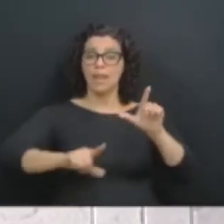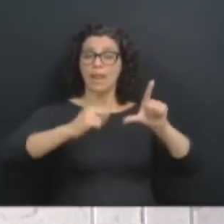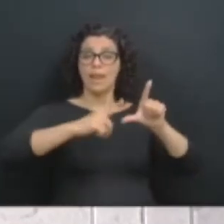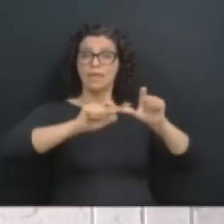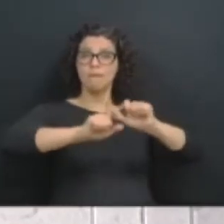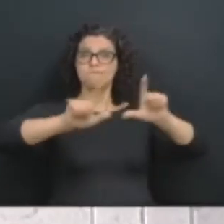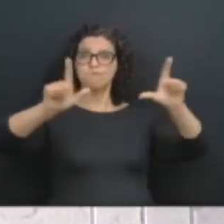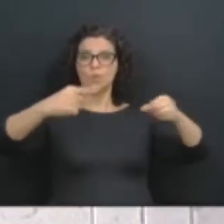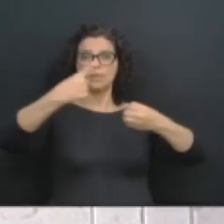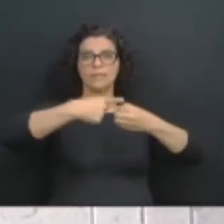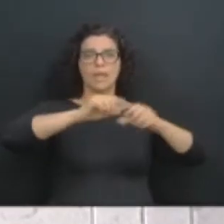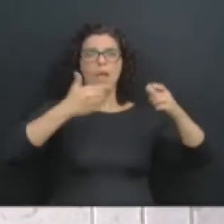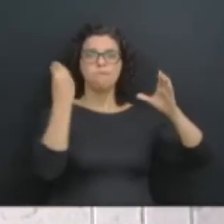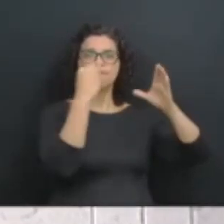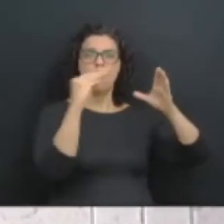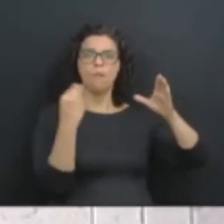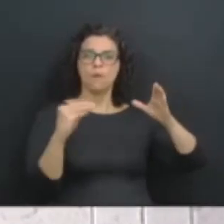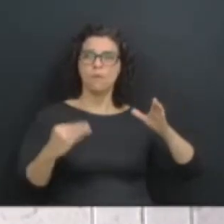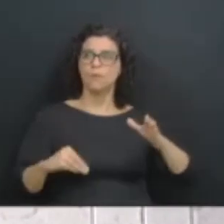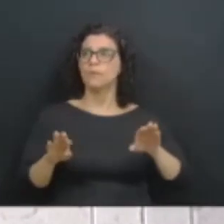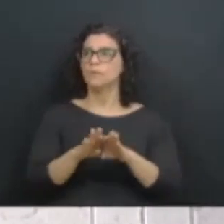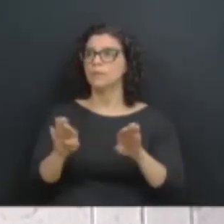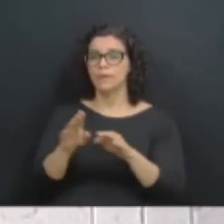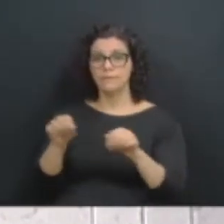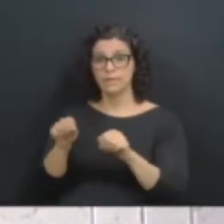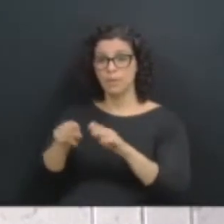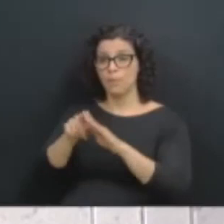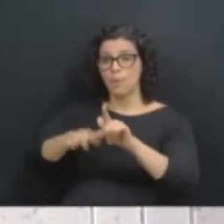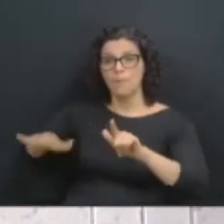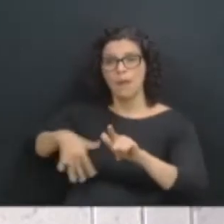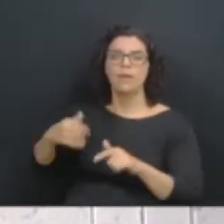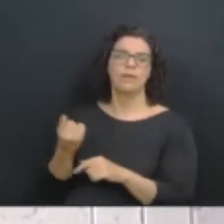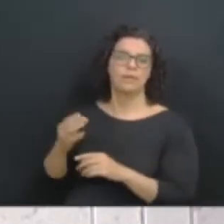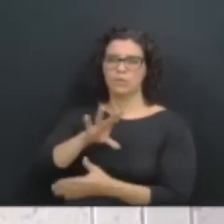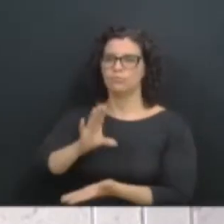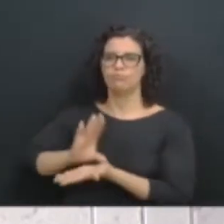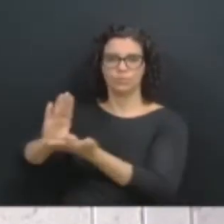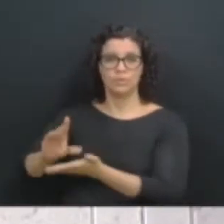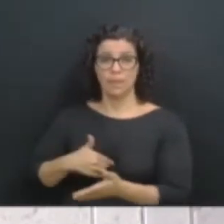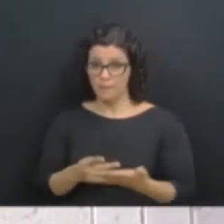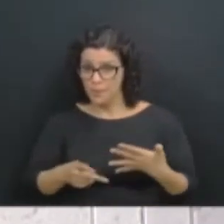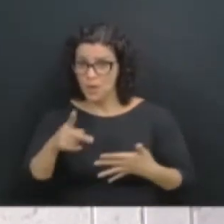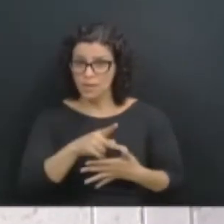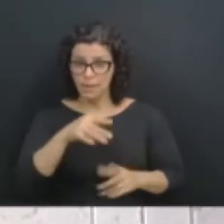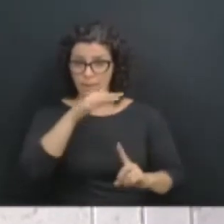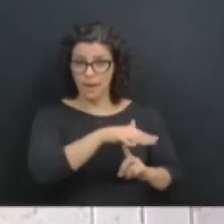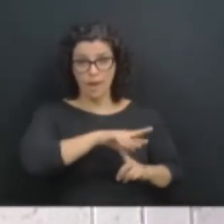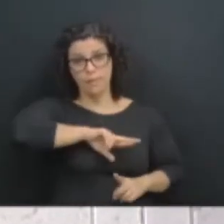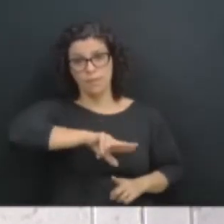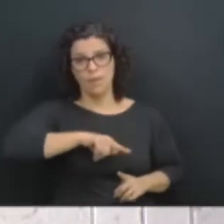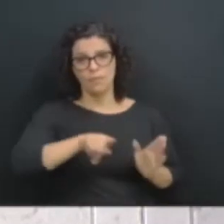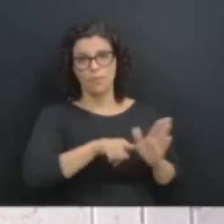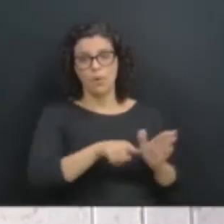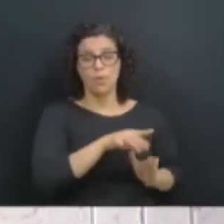municípios, ou colocar dinheiro para aeródromo. Não é que não são projetos importantes, é que a prioridade do Paraná e